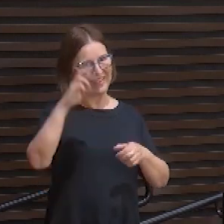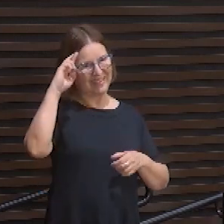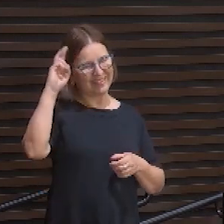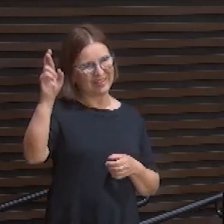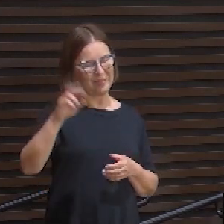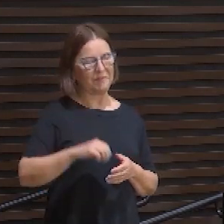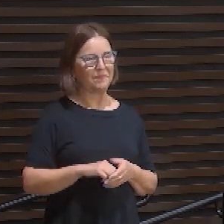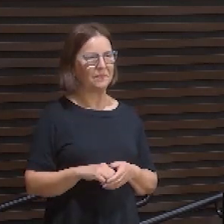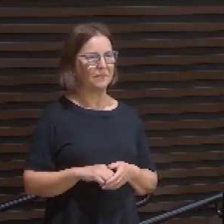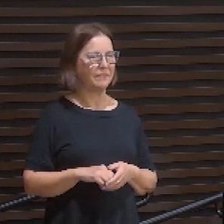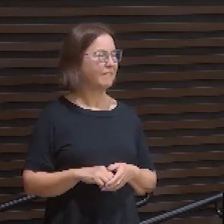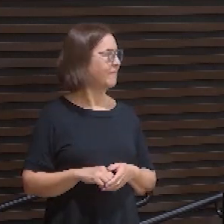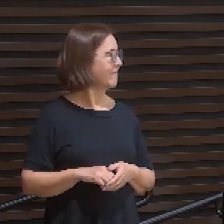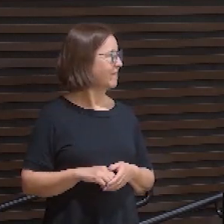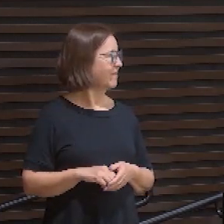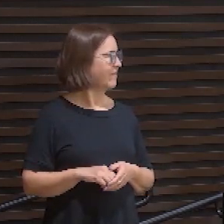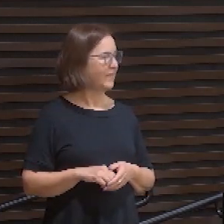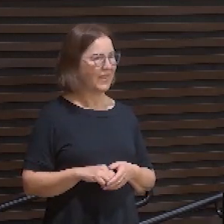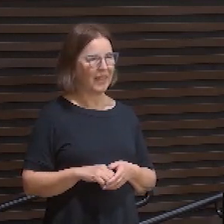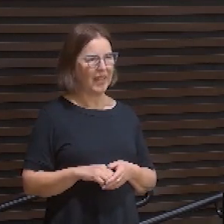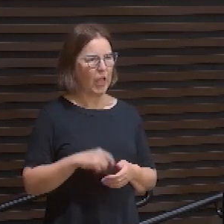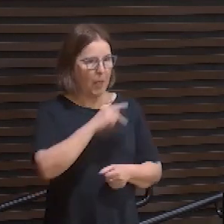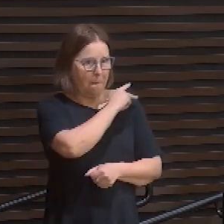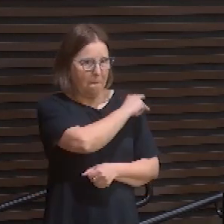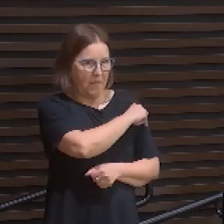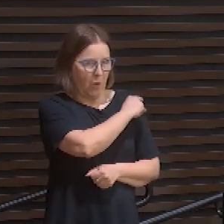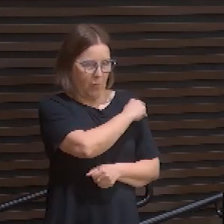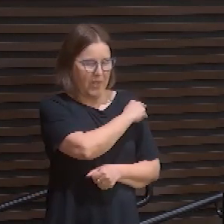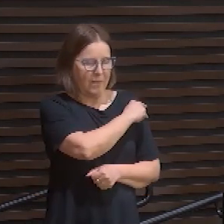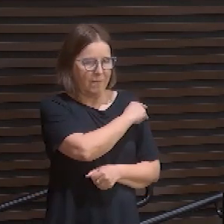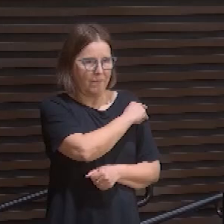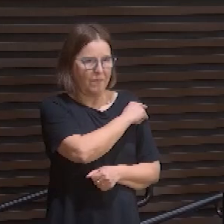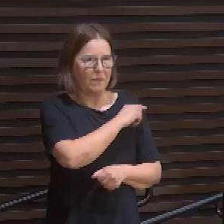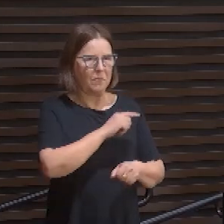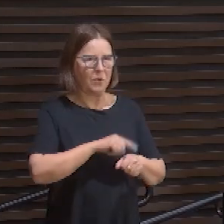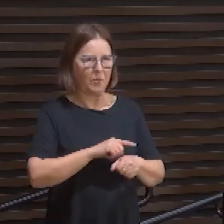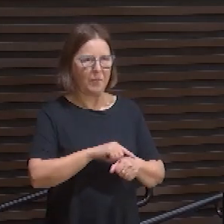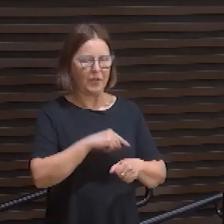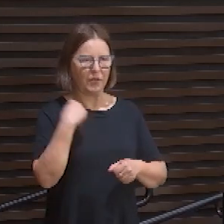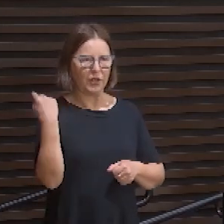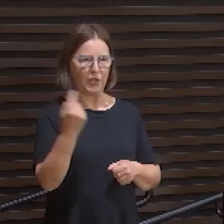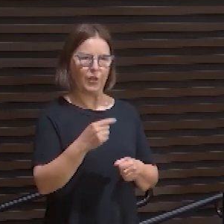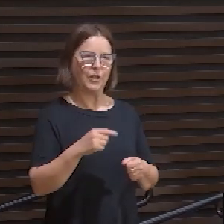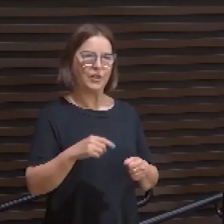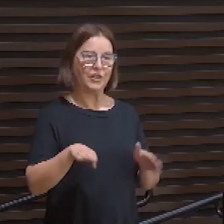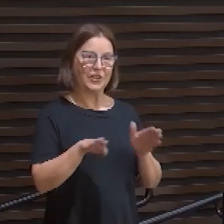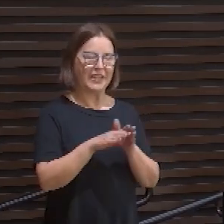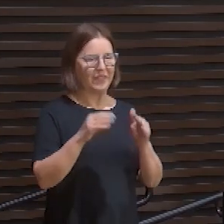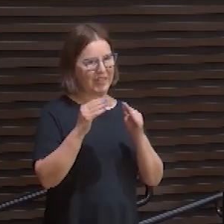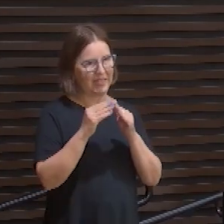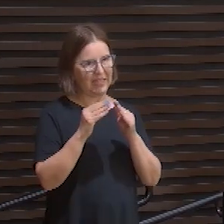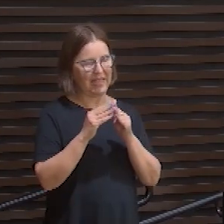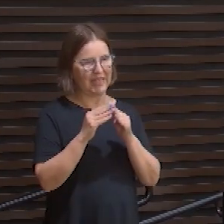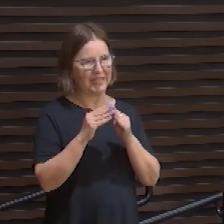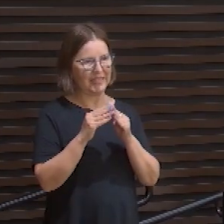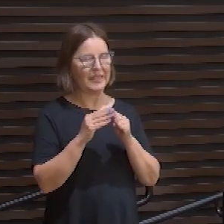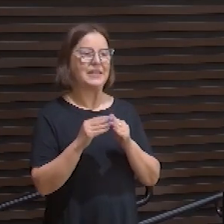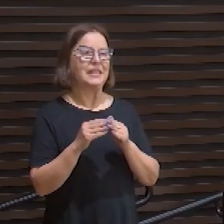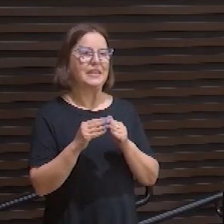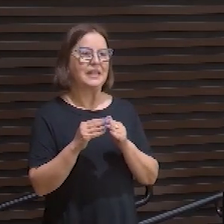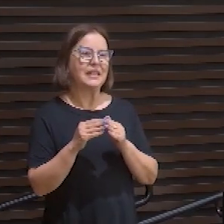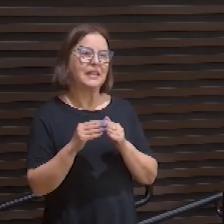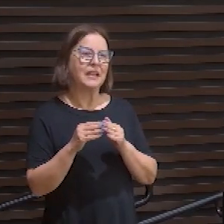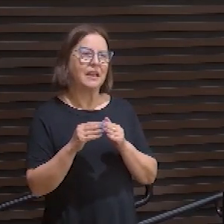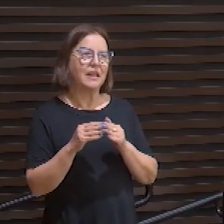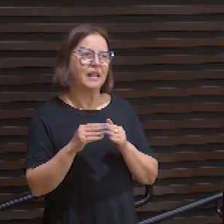Quando a gente chegava em casa no Piauí, com o carro cheio de menino, sai daqui de Londrina